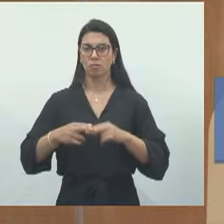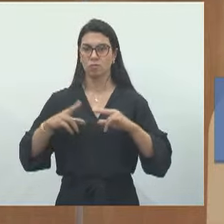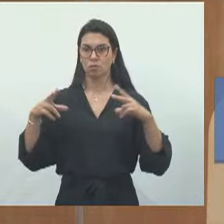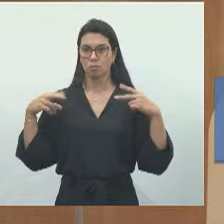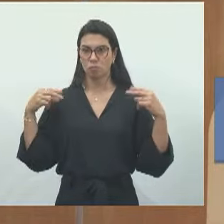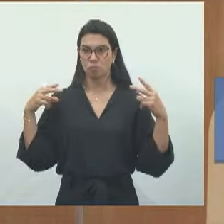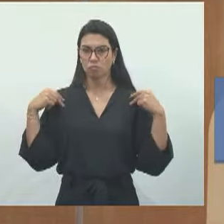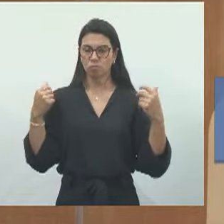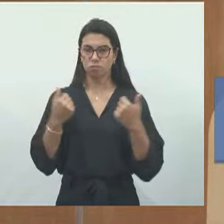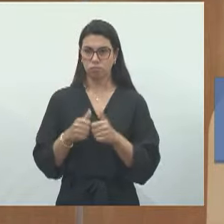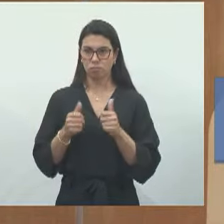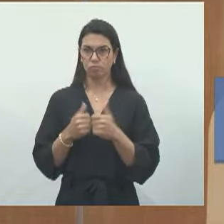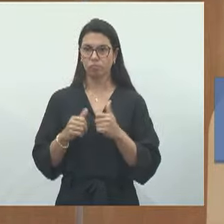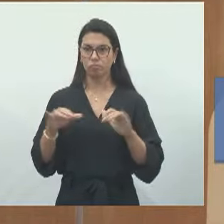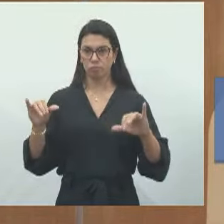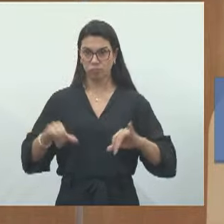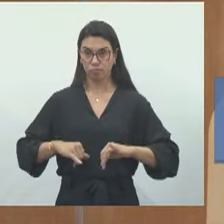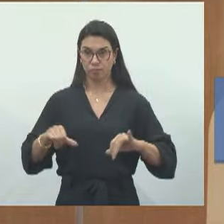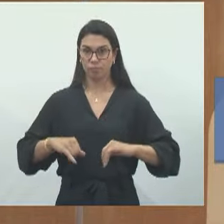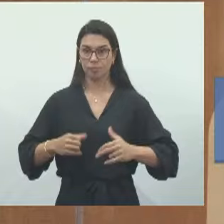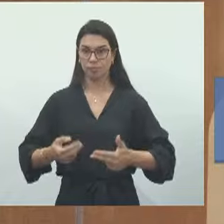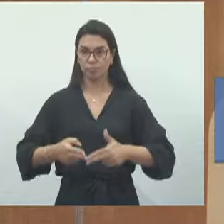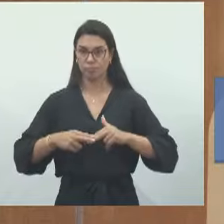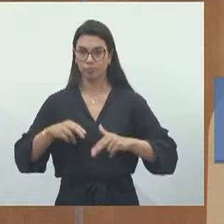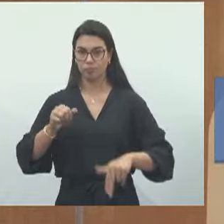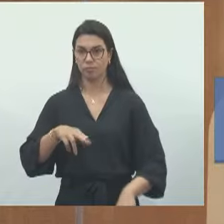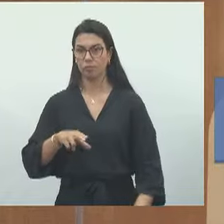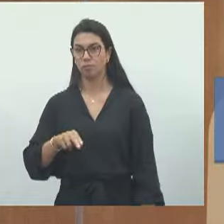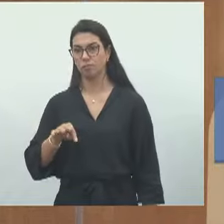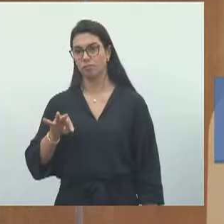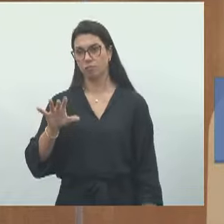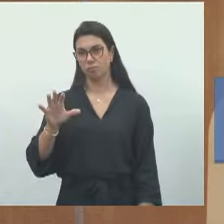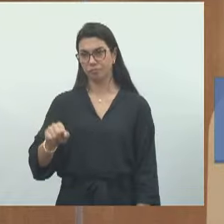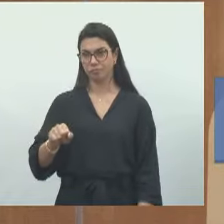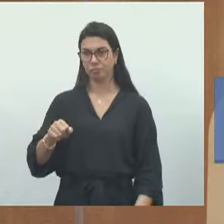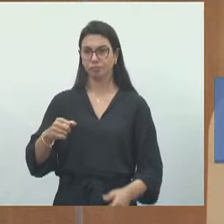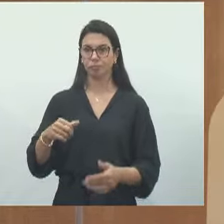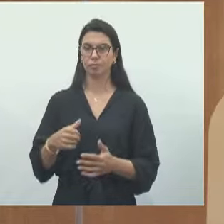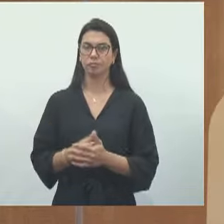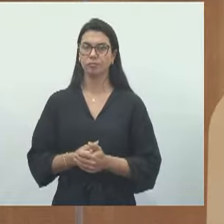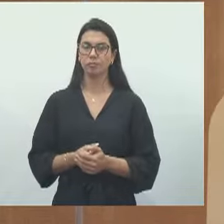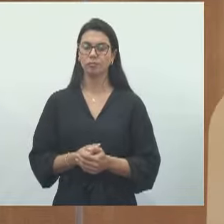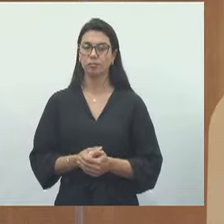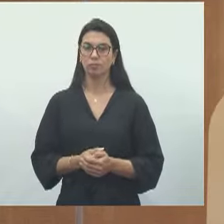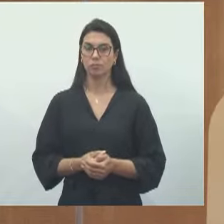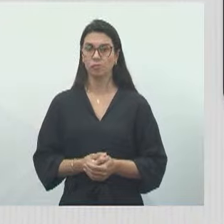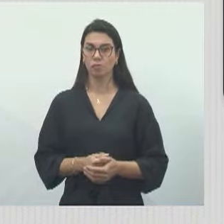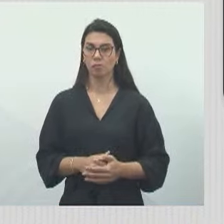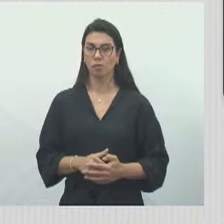ônibus aqui da nossa cidade, que está sofrendo muito ali com a multa e os acidentes que estão acontecendo. Outro vídeo nosso, por favor.